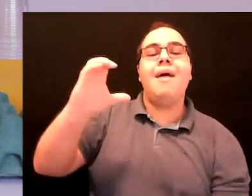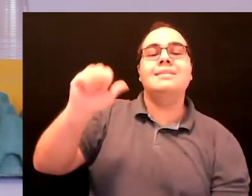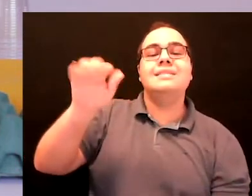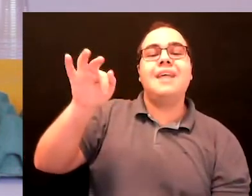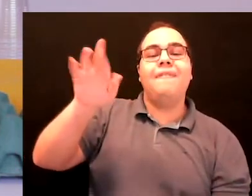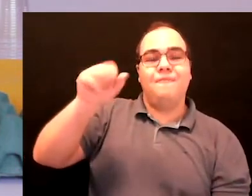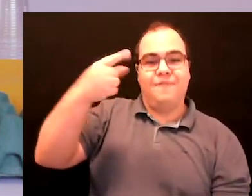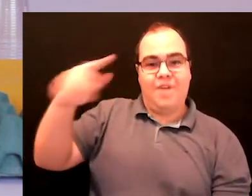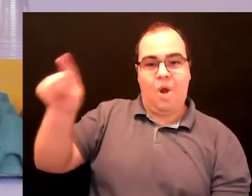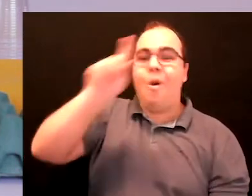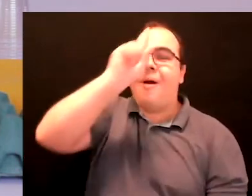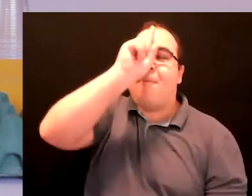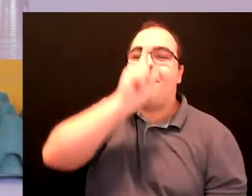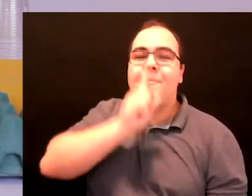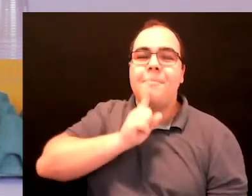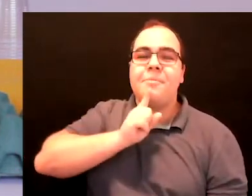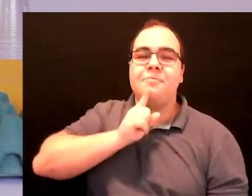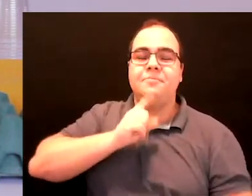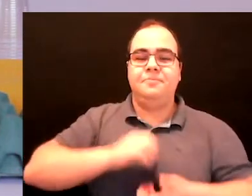de cor amarela.